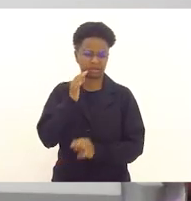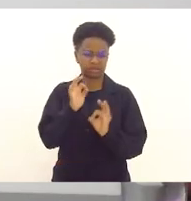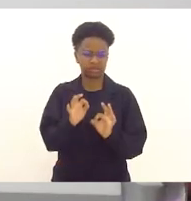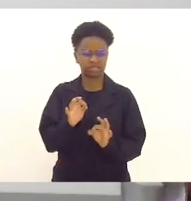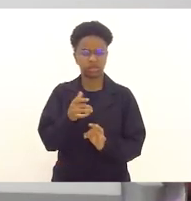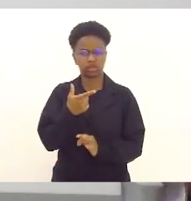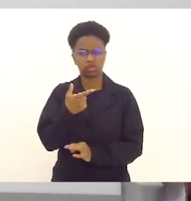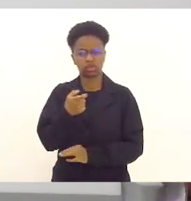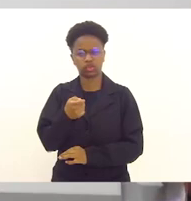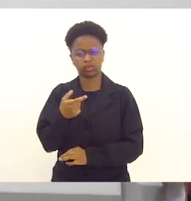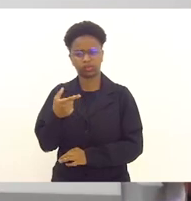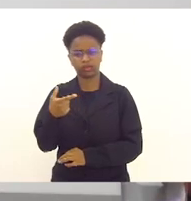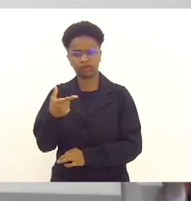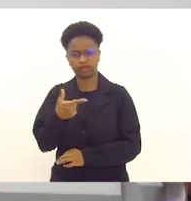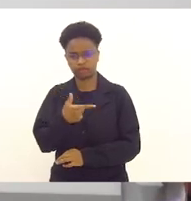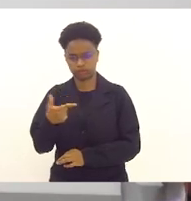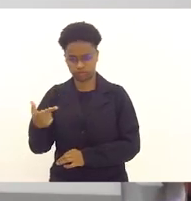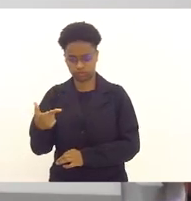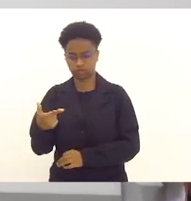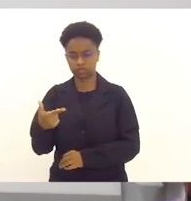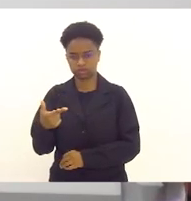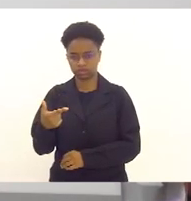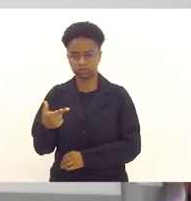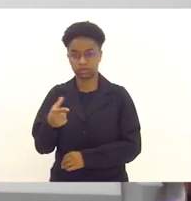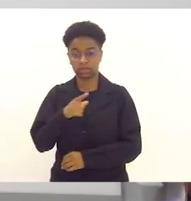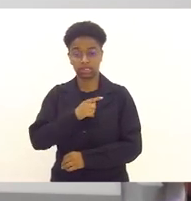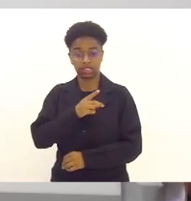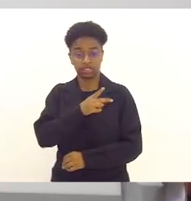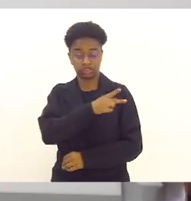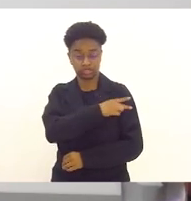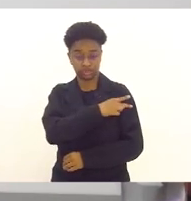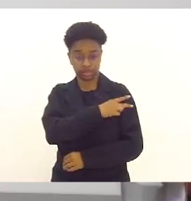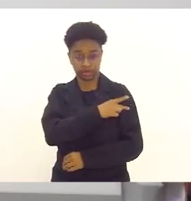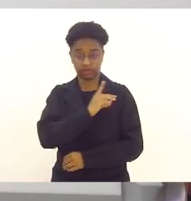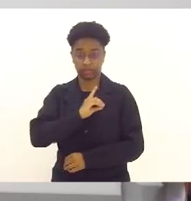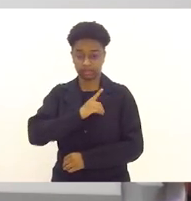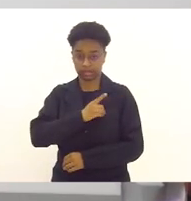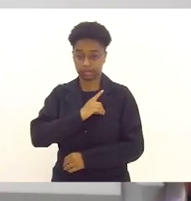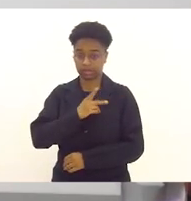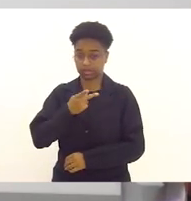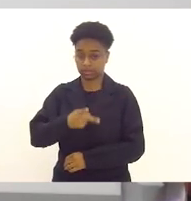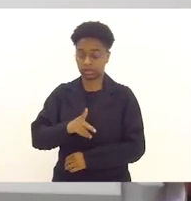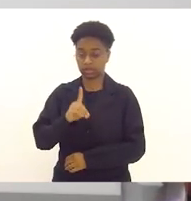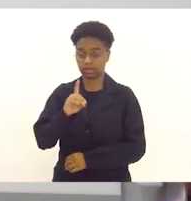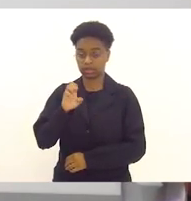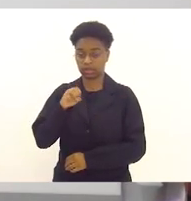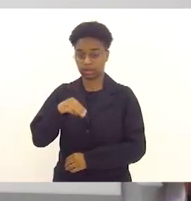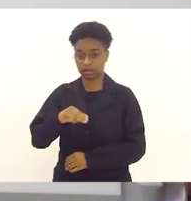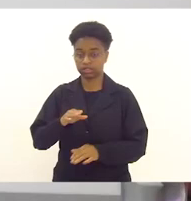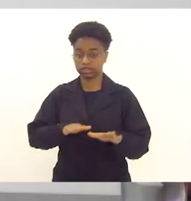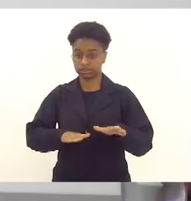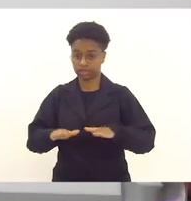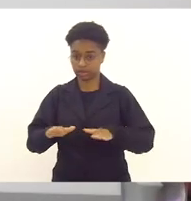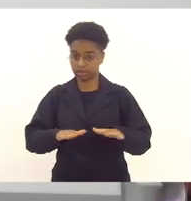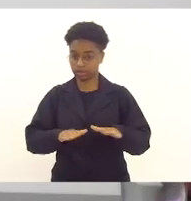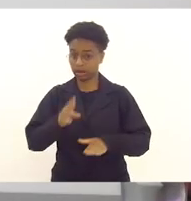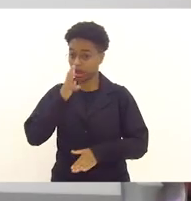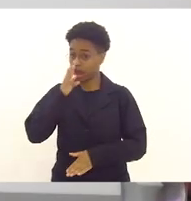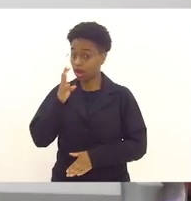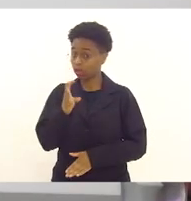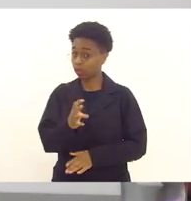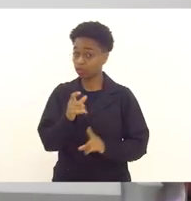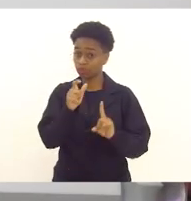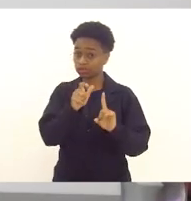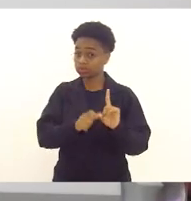foi em 2022 um chefe de delegacia da Dean Jacarepaguá que ele foi acusado